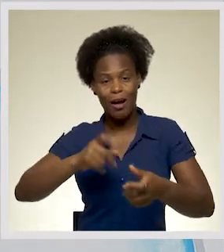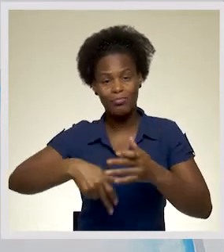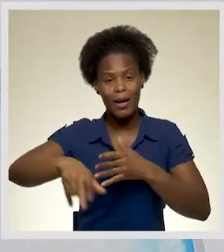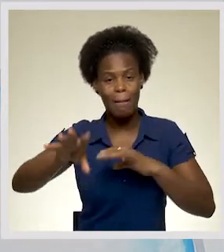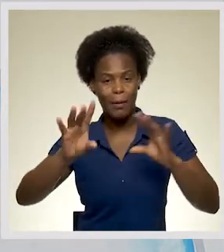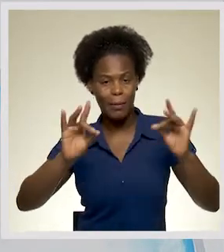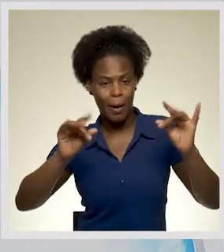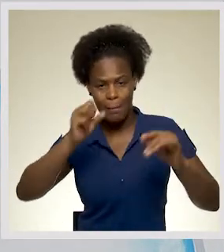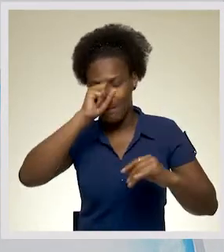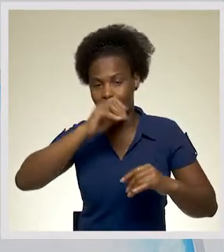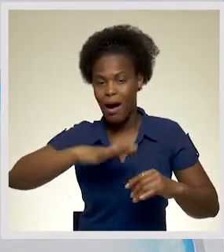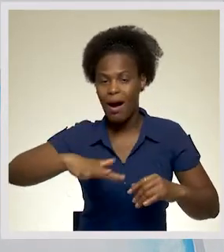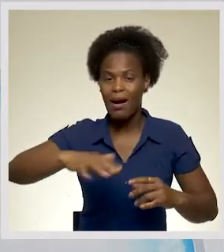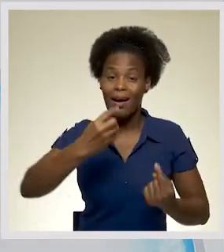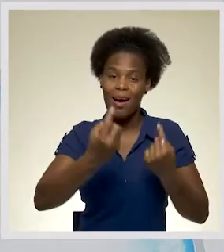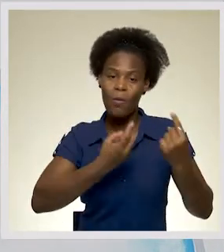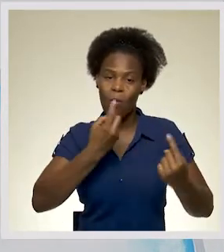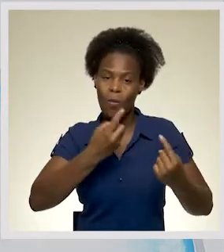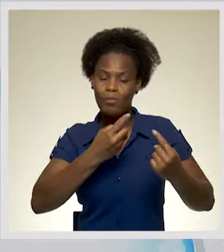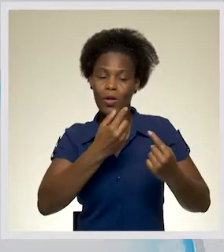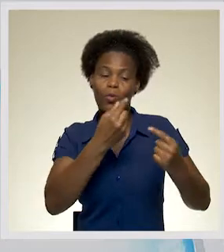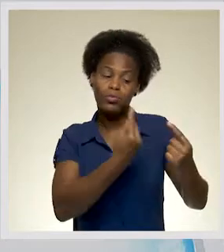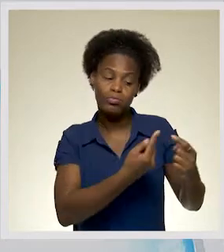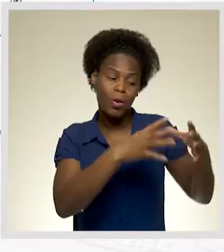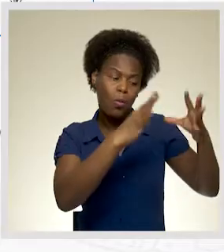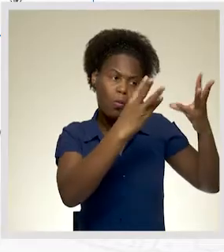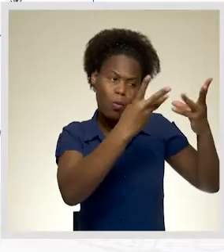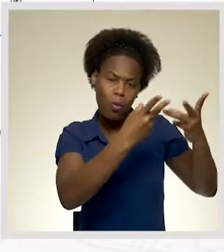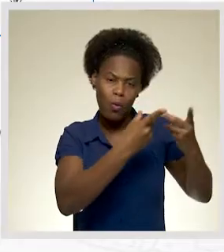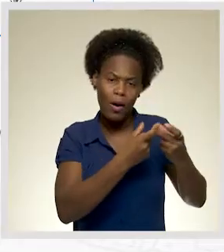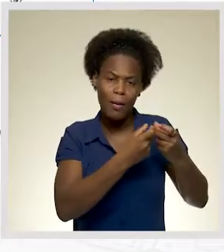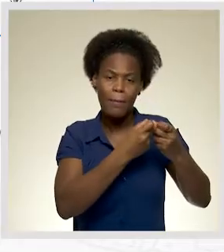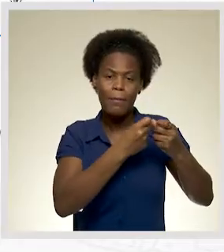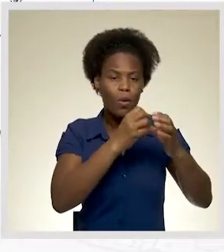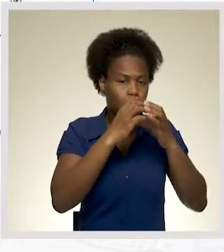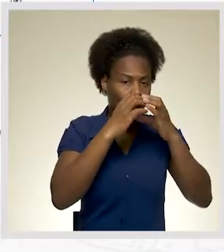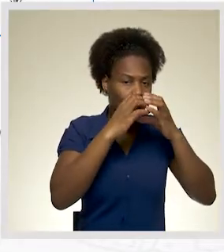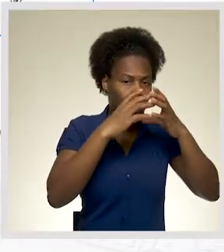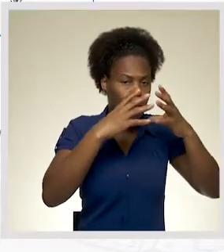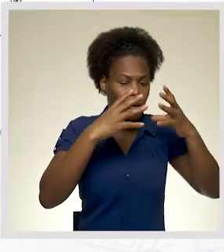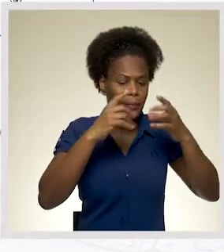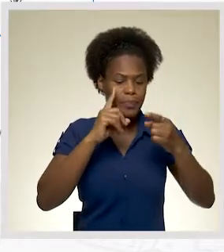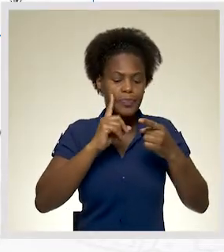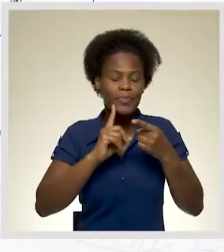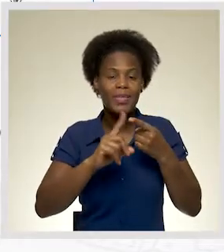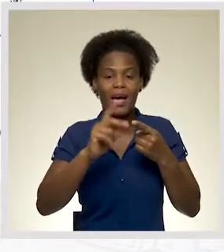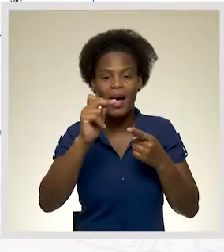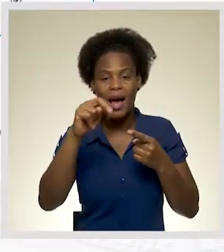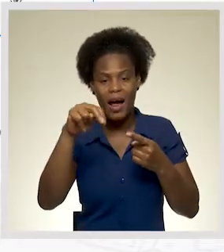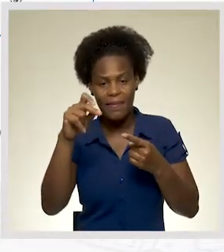determinada quantidade de balões. Temos a Ana, o Adilson e o